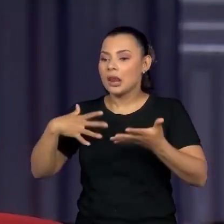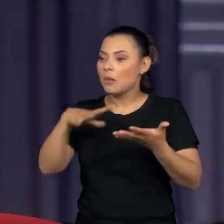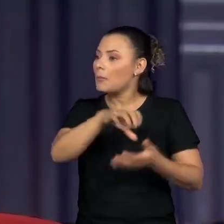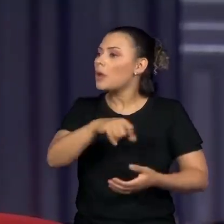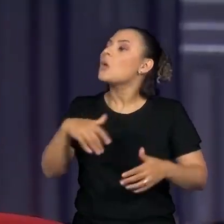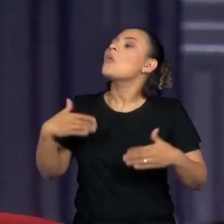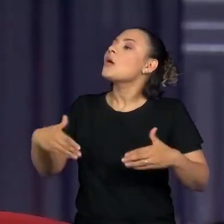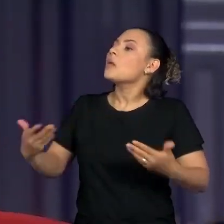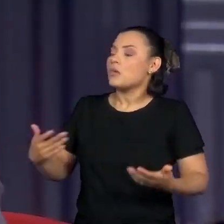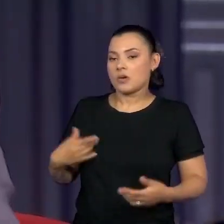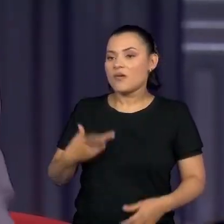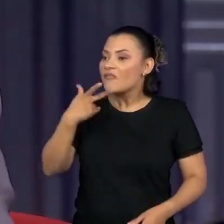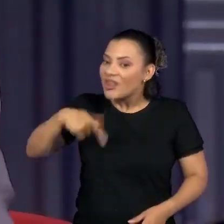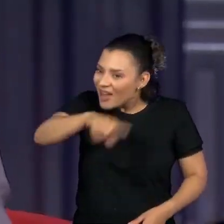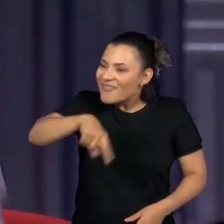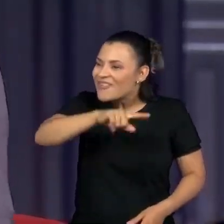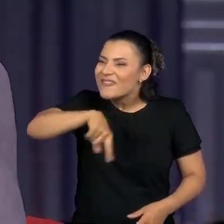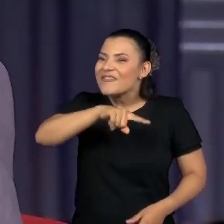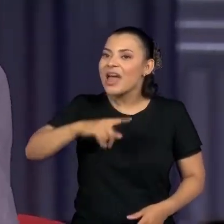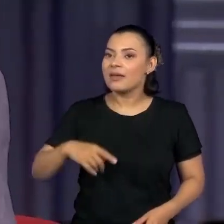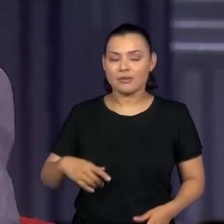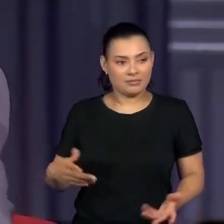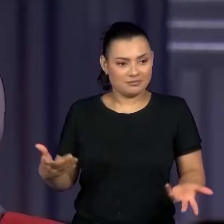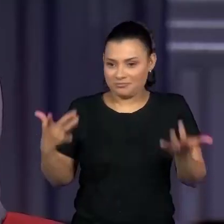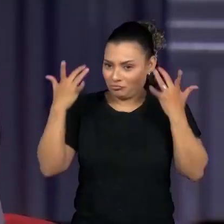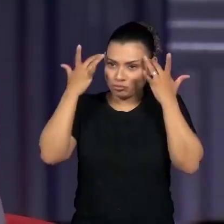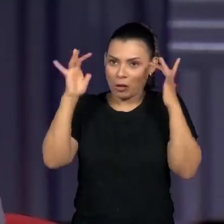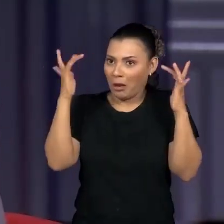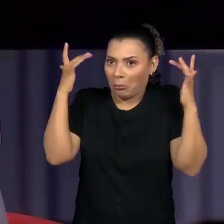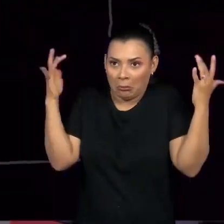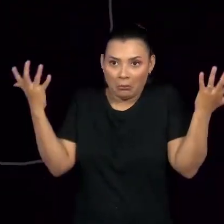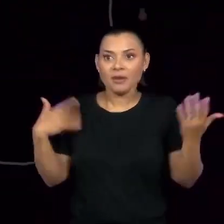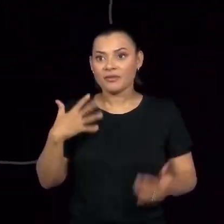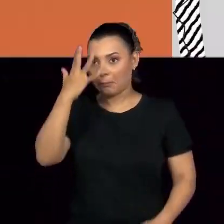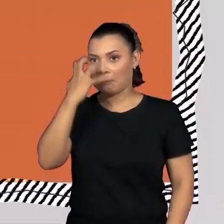cômodo que ela não exemplificou qual que é. Ela fica chateada. Vai pedir.